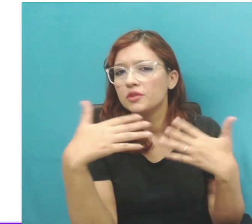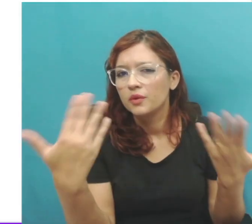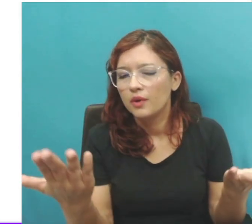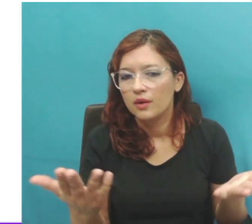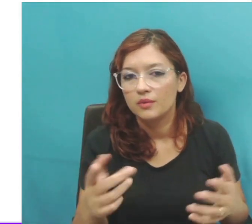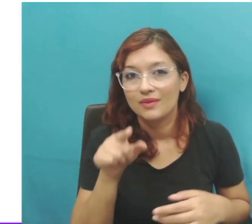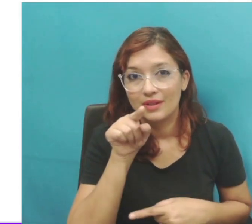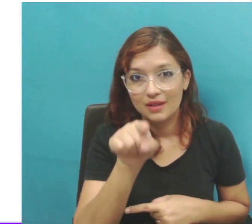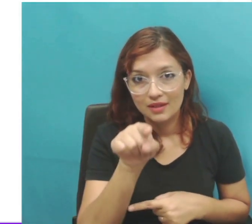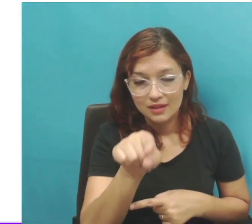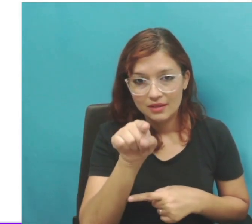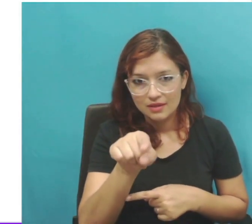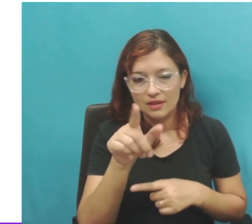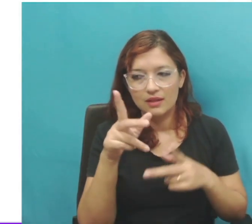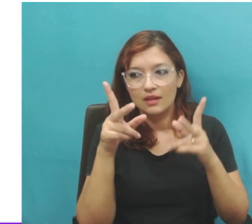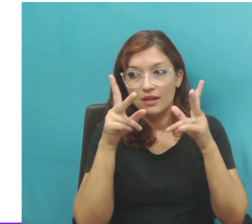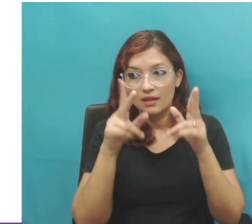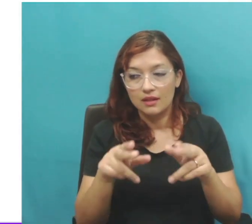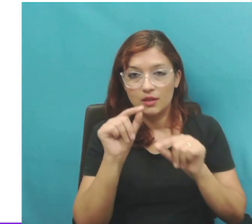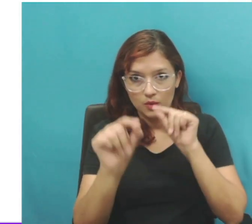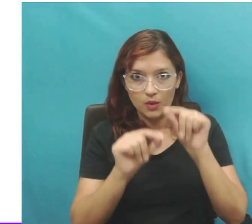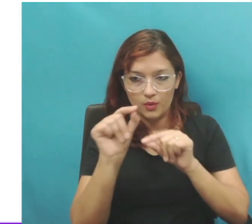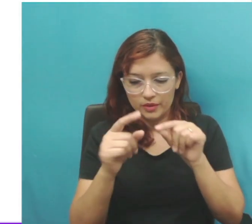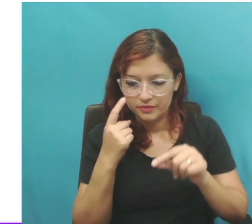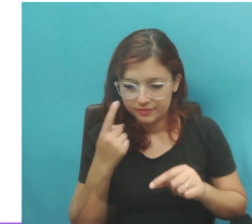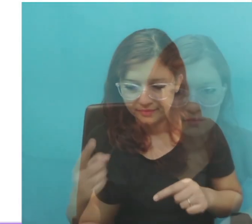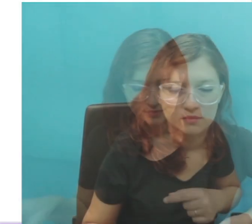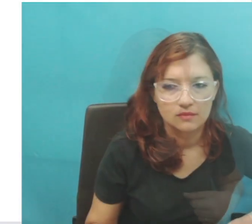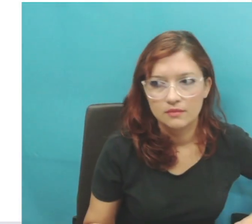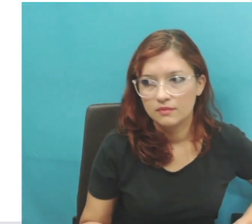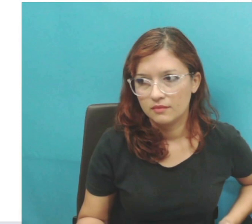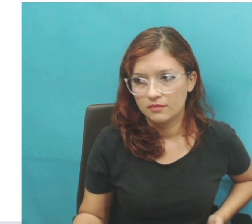Essa, ela se refere à terceira pessoa.